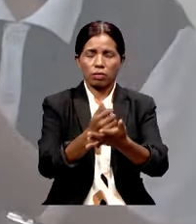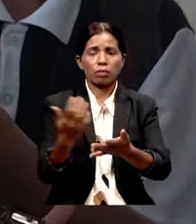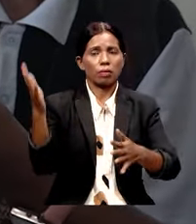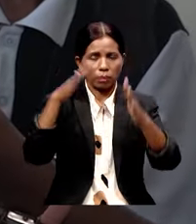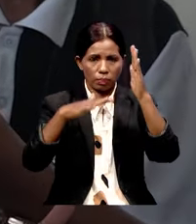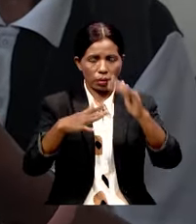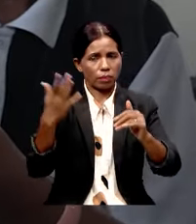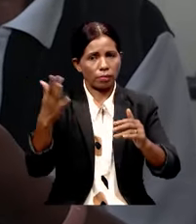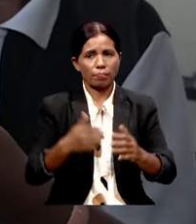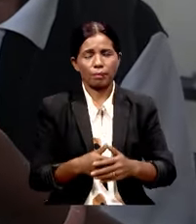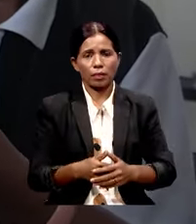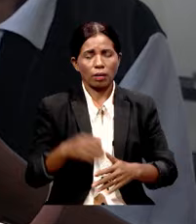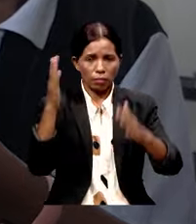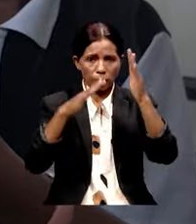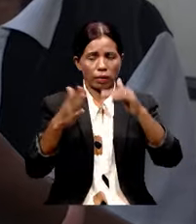situação. Incidente ida e